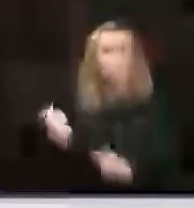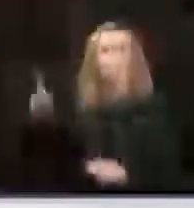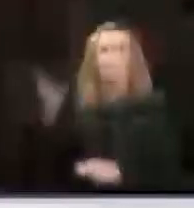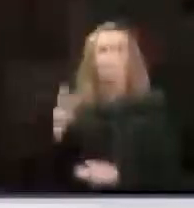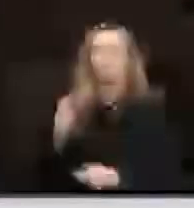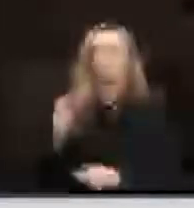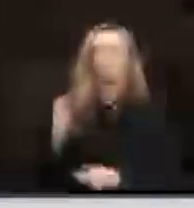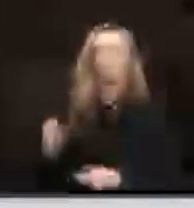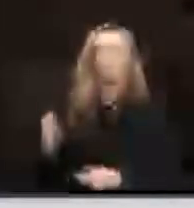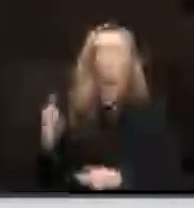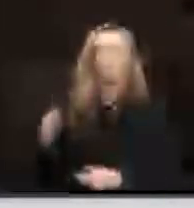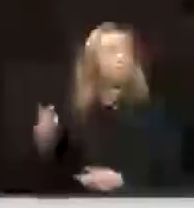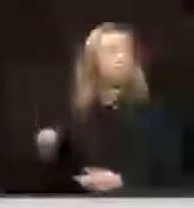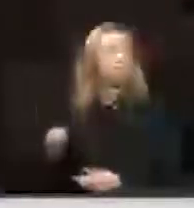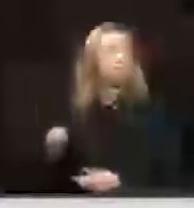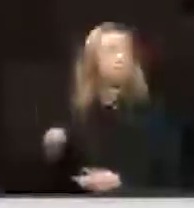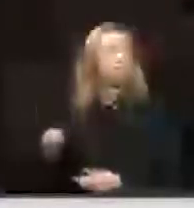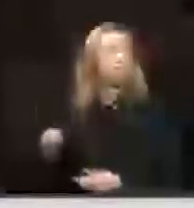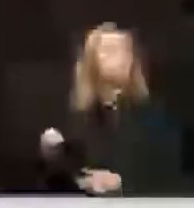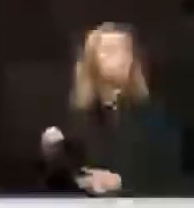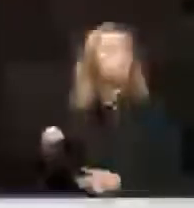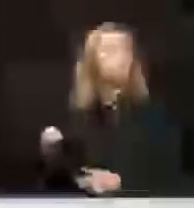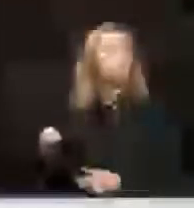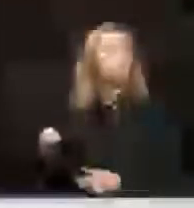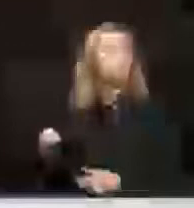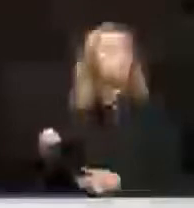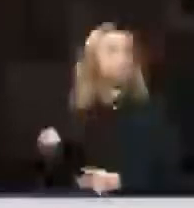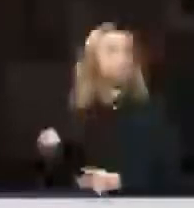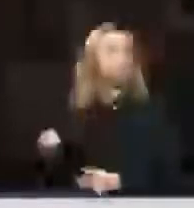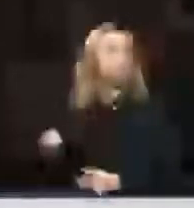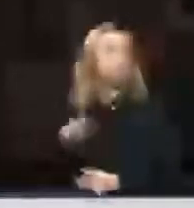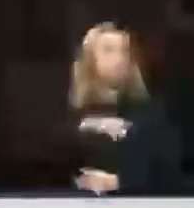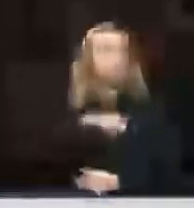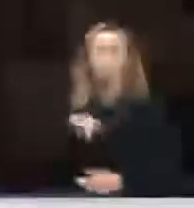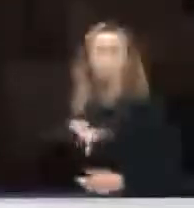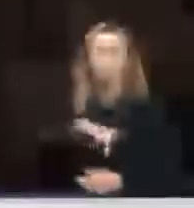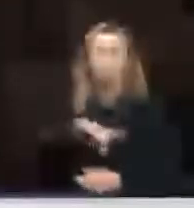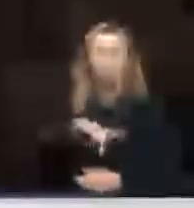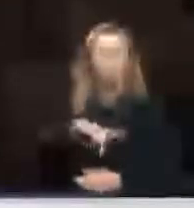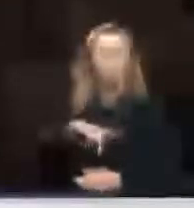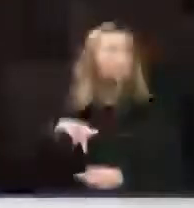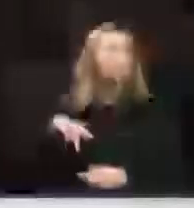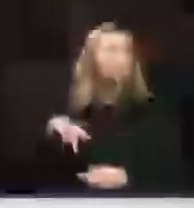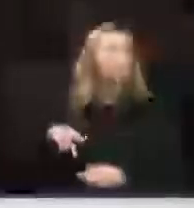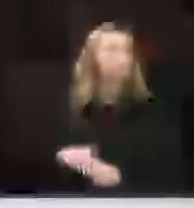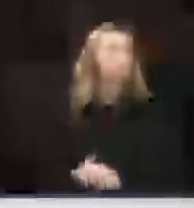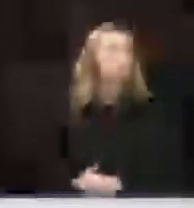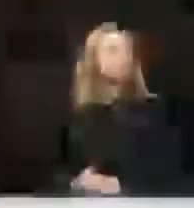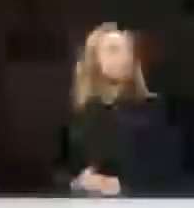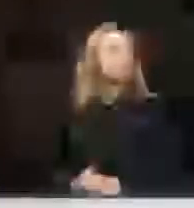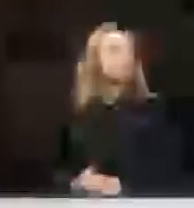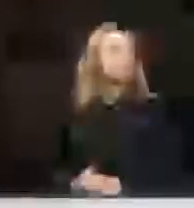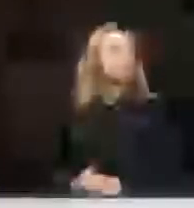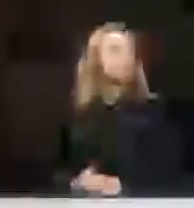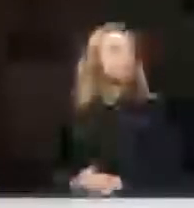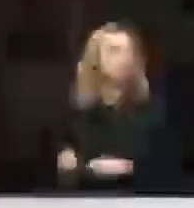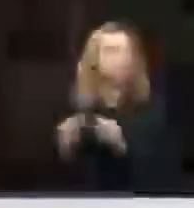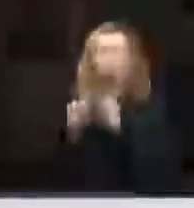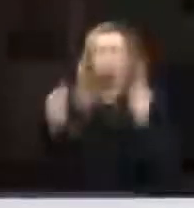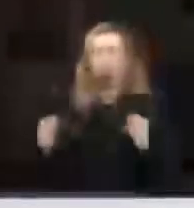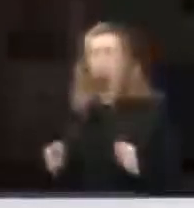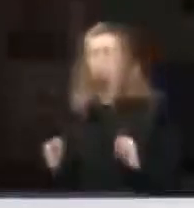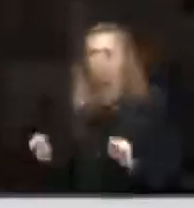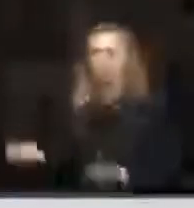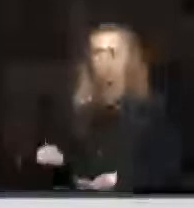Público, a decisão judicial determinou ao Sistema Globo que deixasse